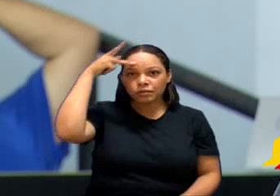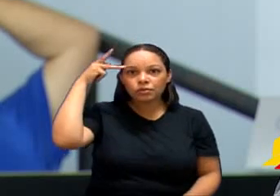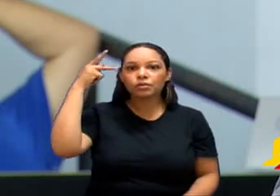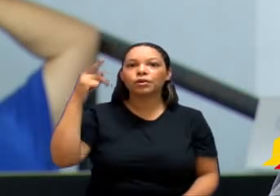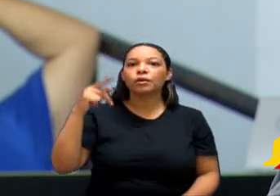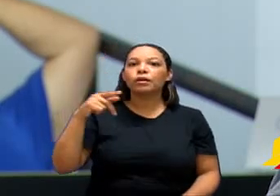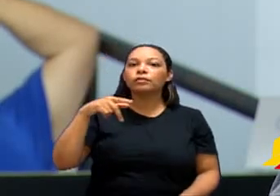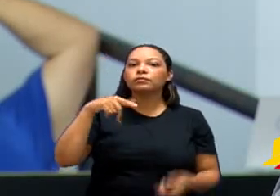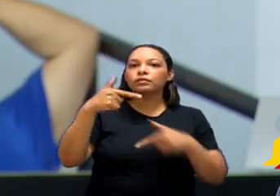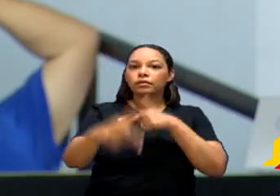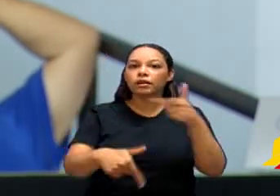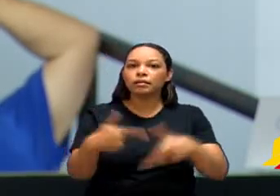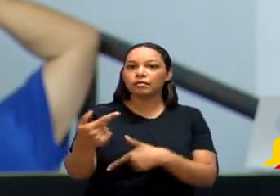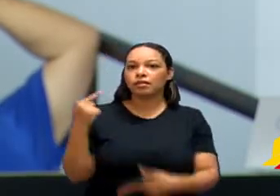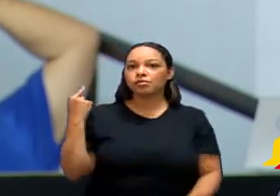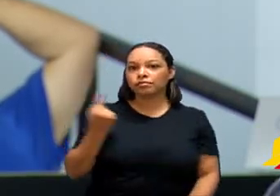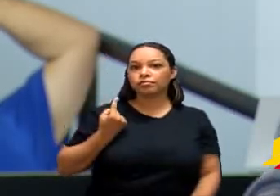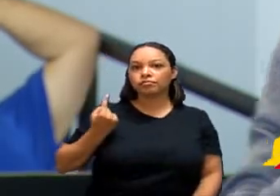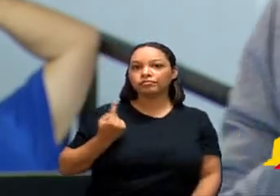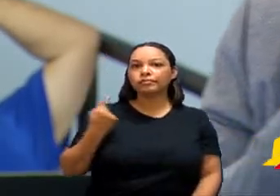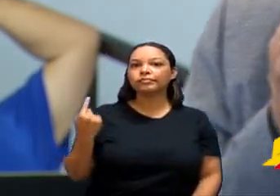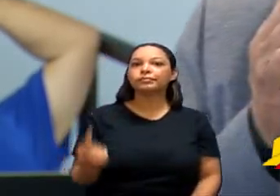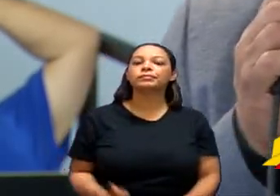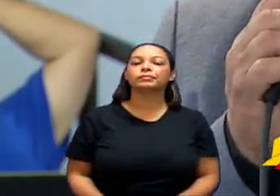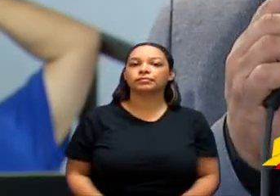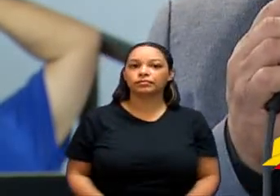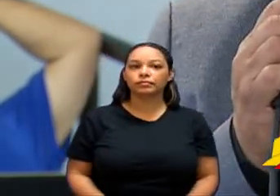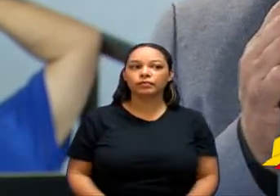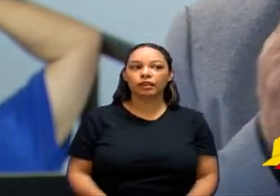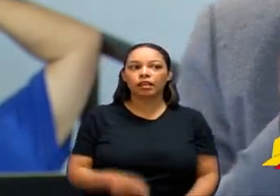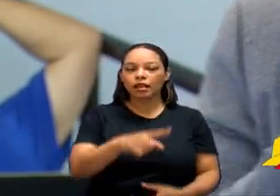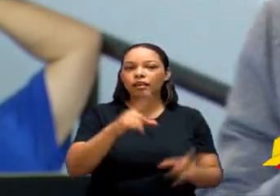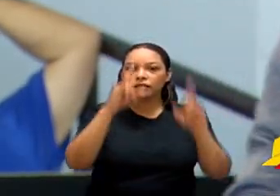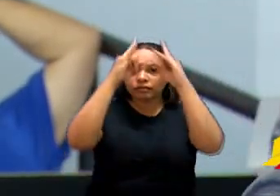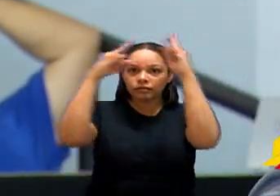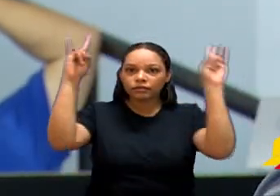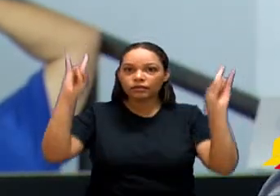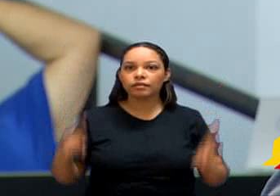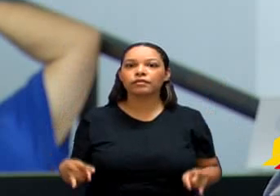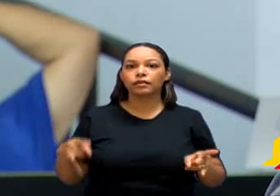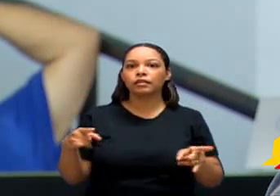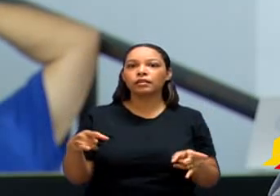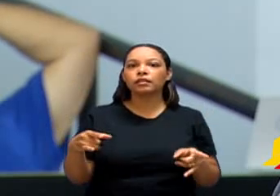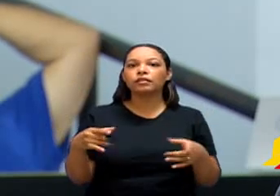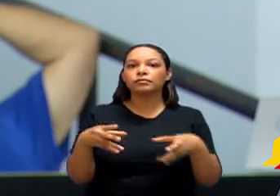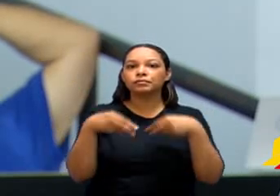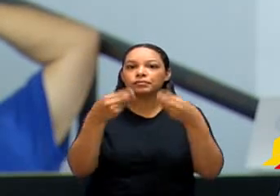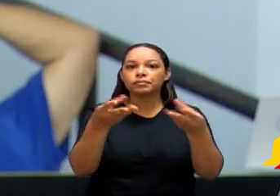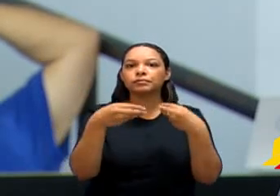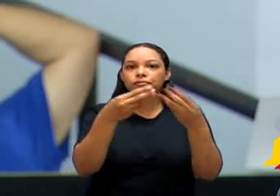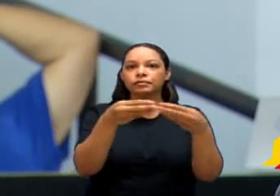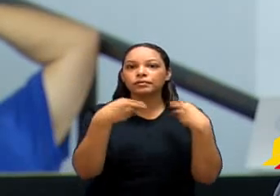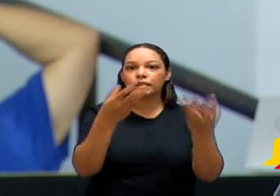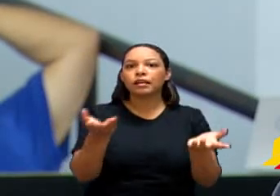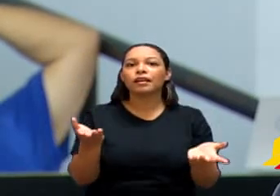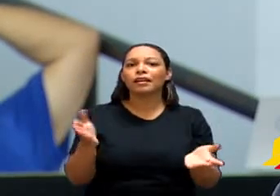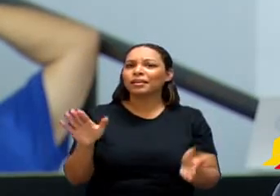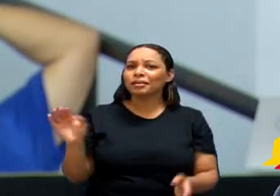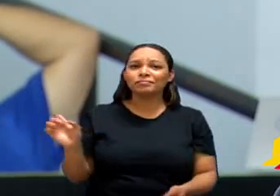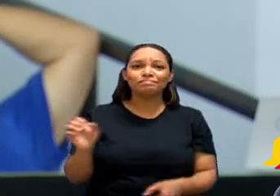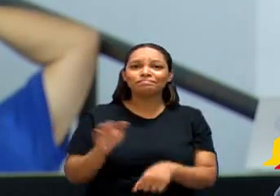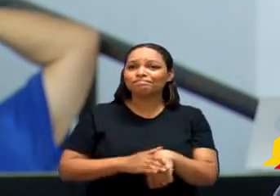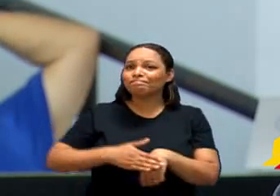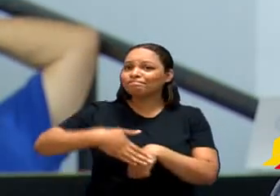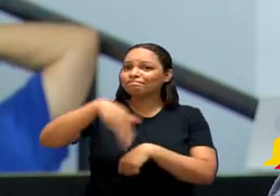histórico. Não sei se você tem um conhecimento, João. Essa Feira da Barganha, ela é conhecida como a maior feira de rolos da América Latina, aqui